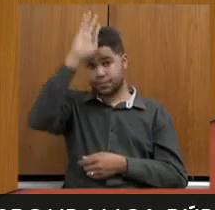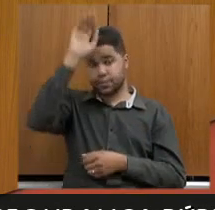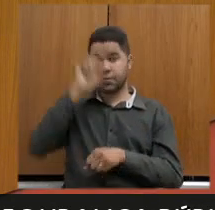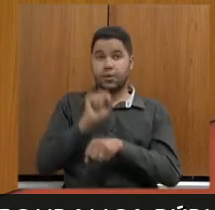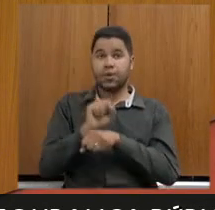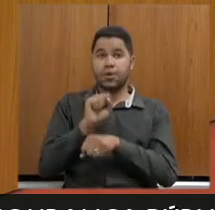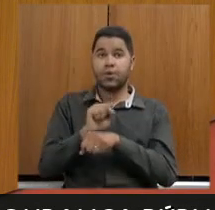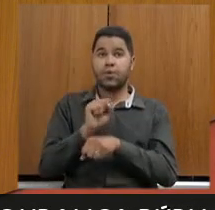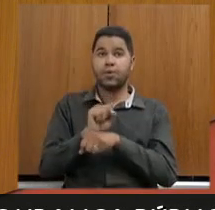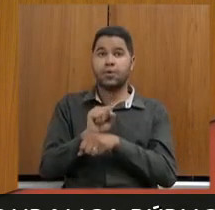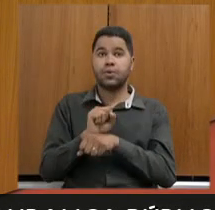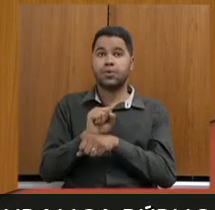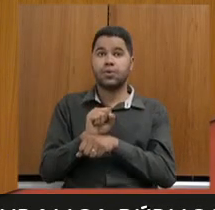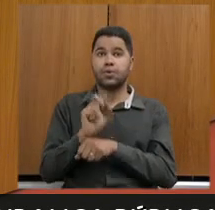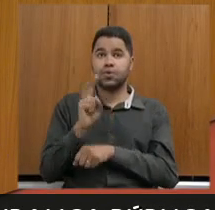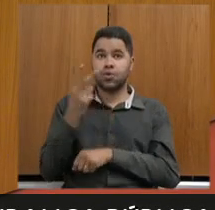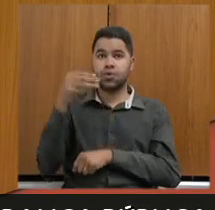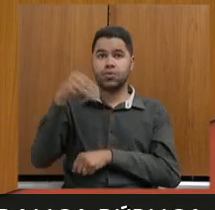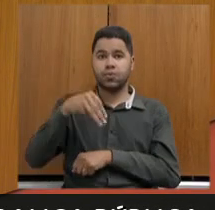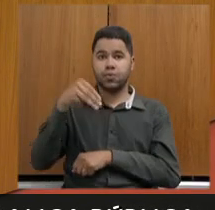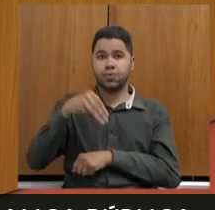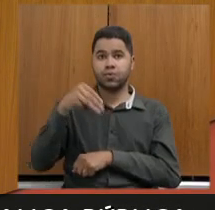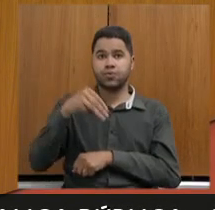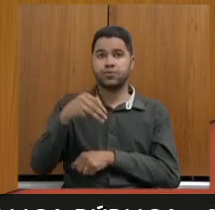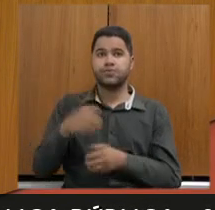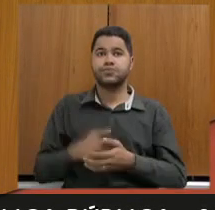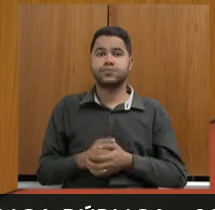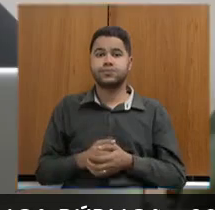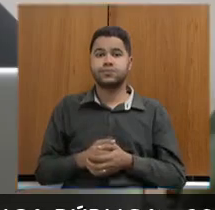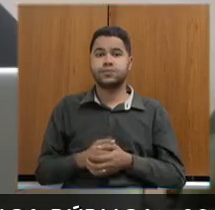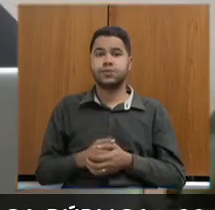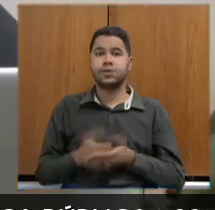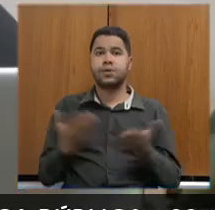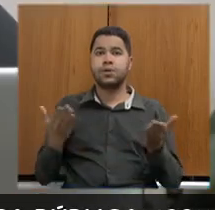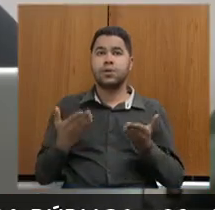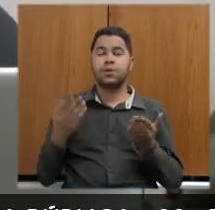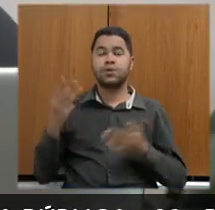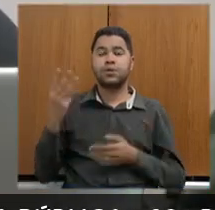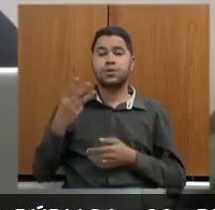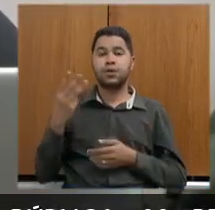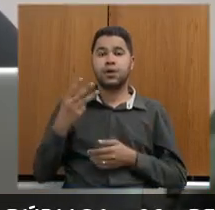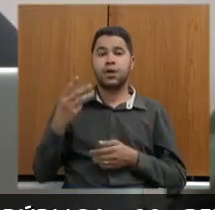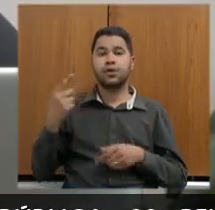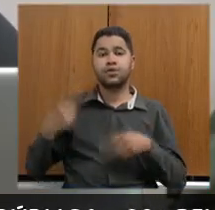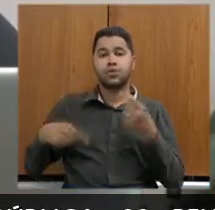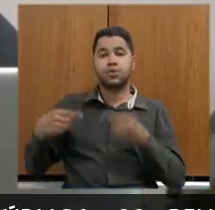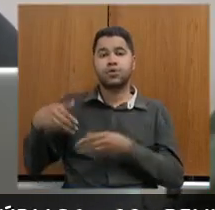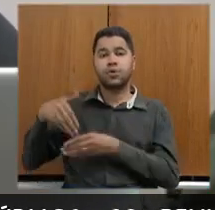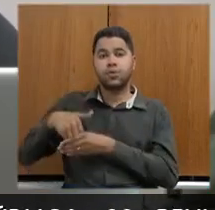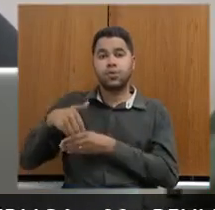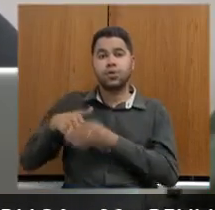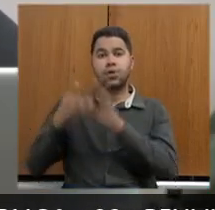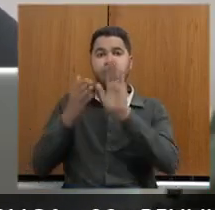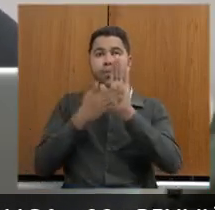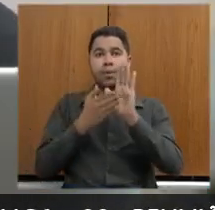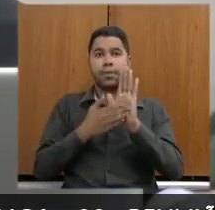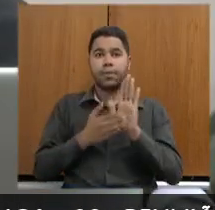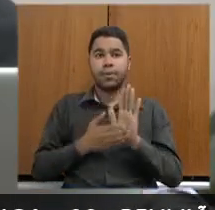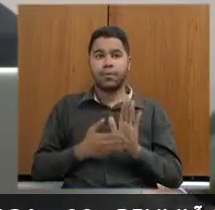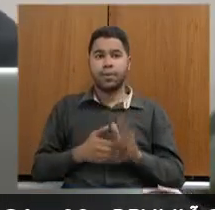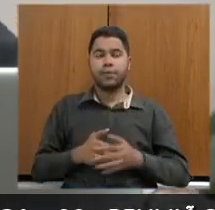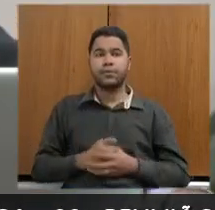aguarde apenas dois minutinhos passa-se a terceira fase do ar do dia que compreende a discussão e votação de proposições da